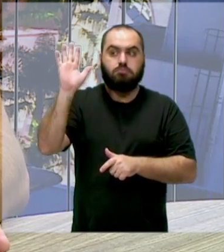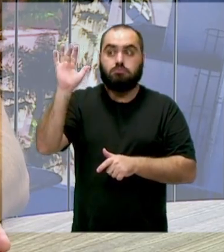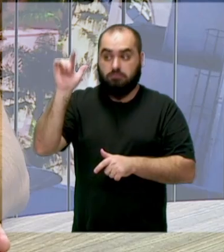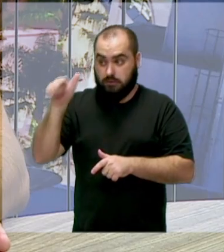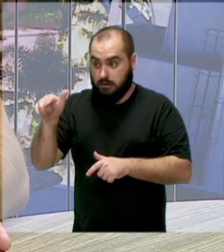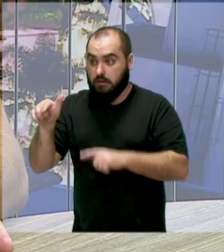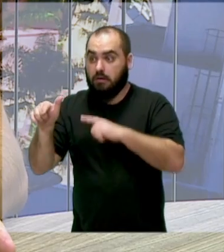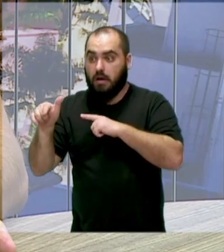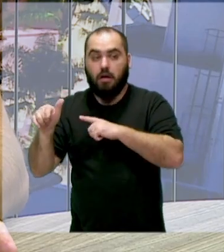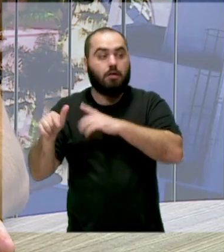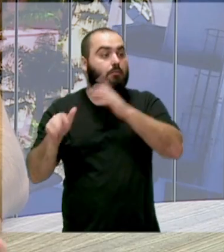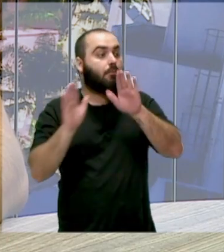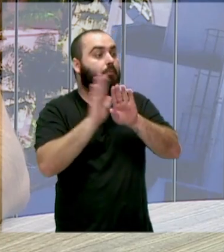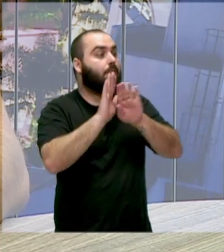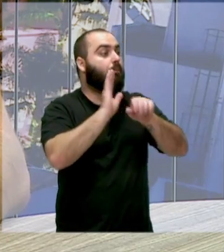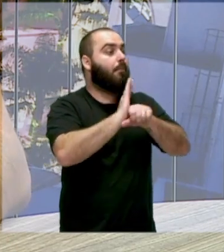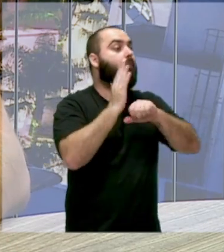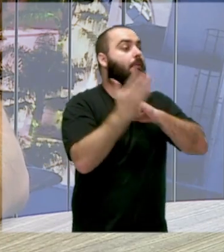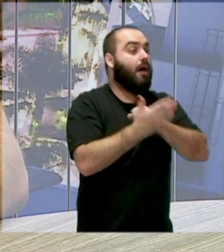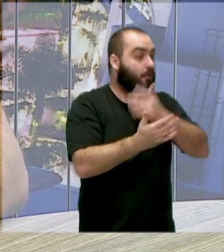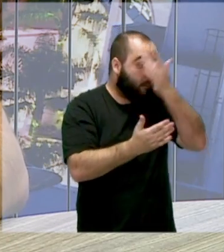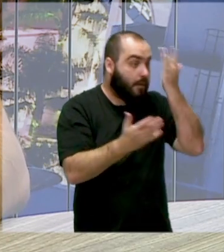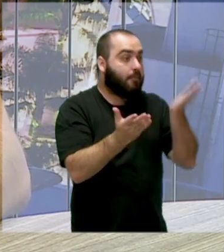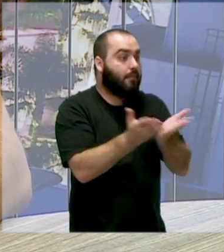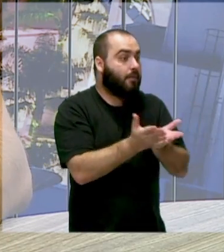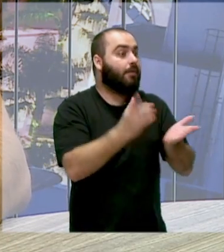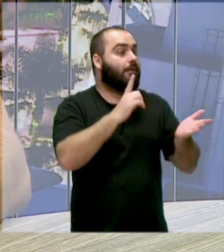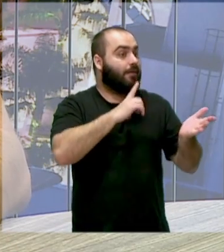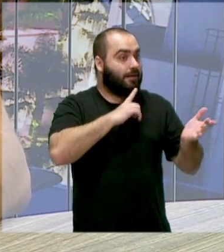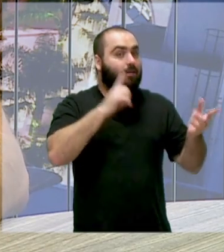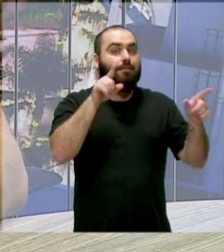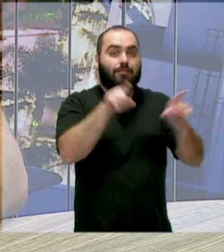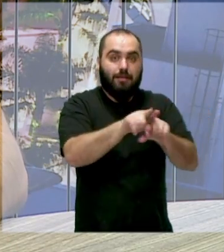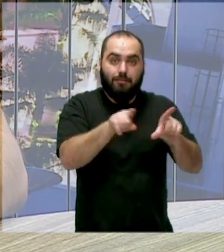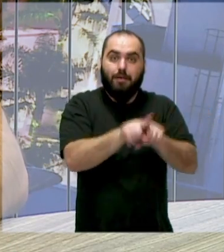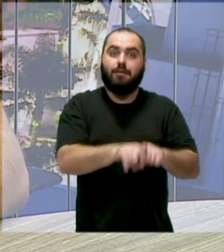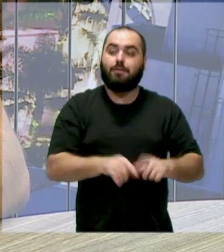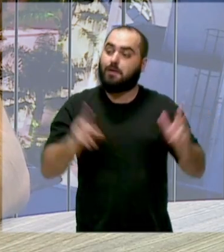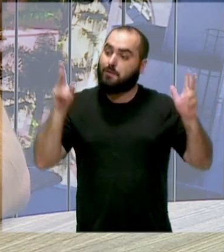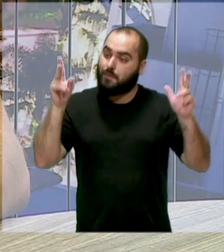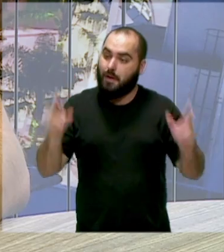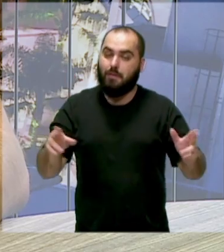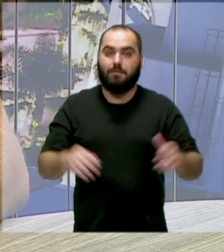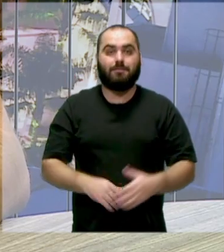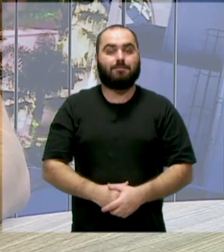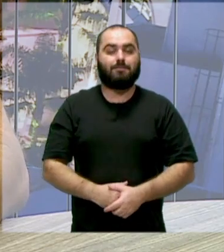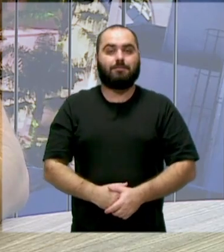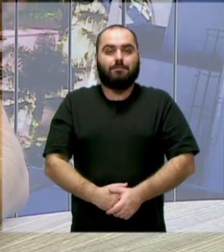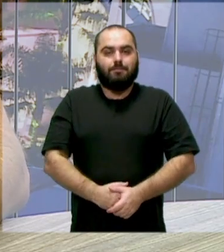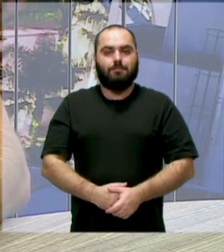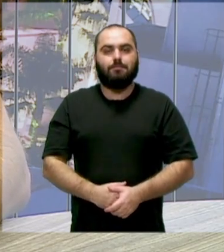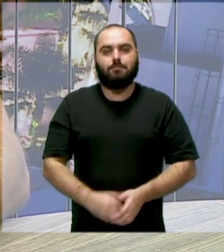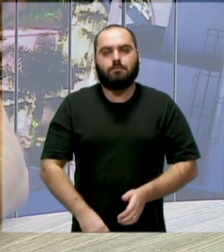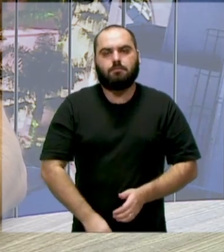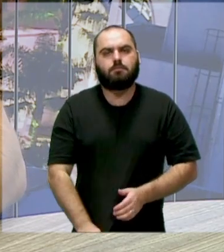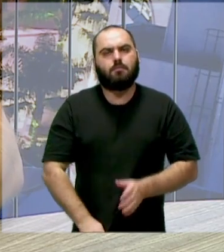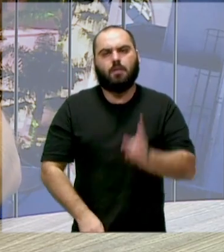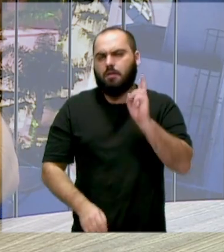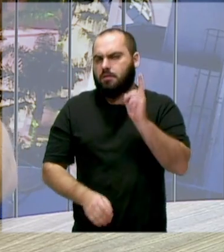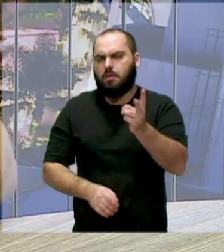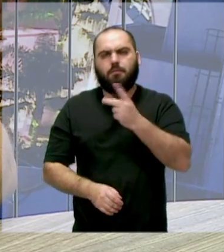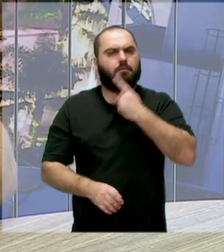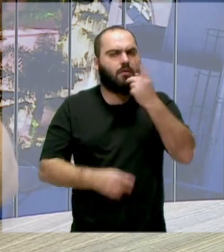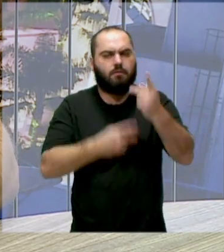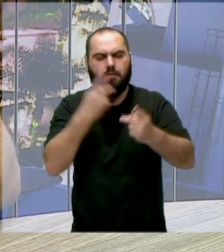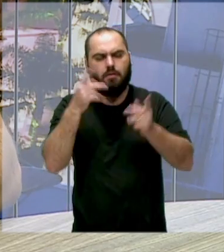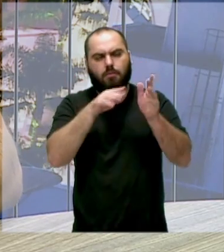pessoas de classe baixa. Todo local a gente encontrou focos, não existiu uma casa. A gente sempre fala que as pessoas